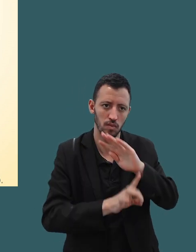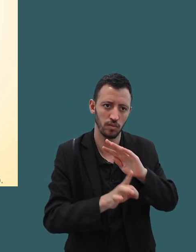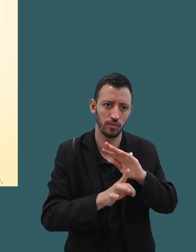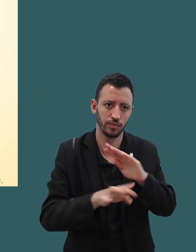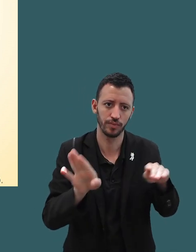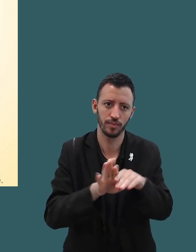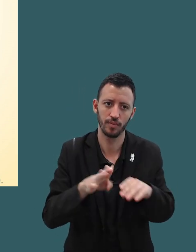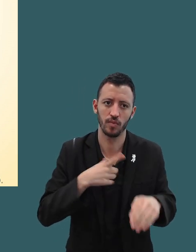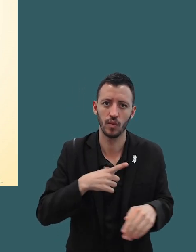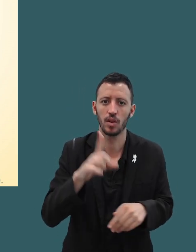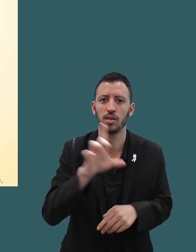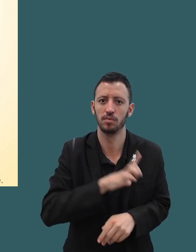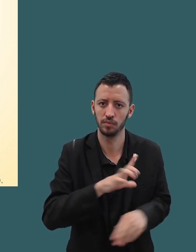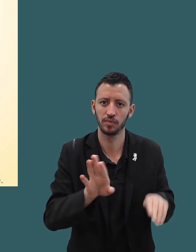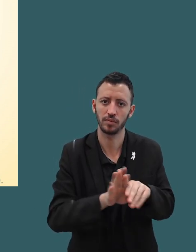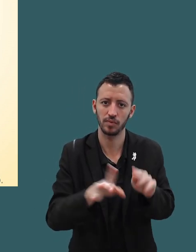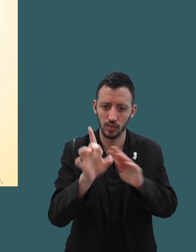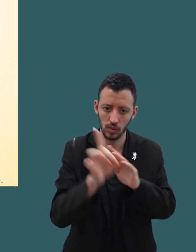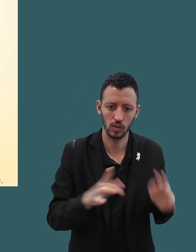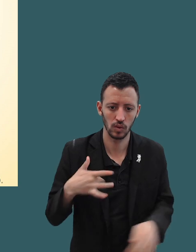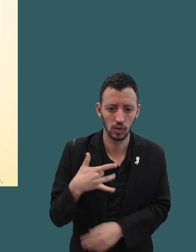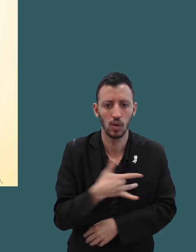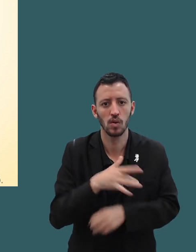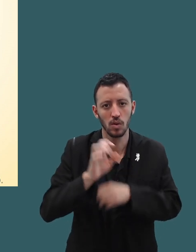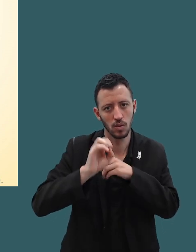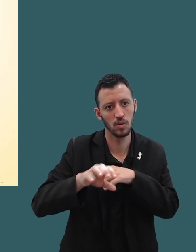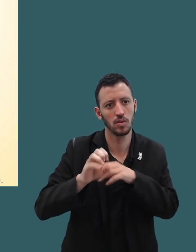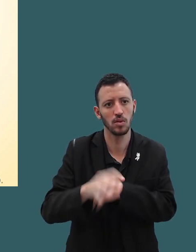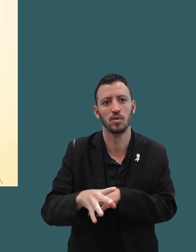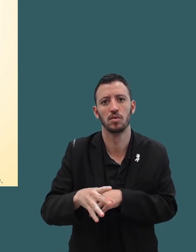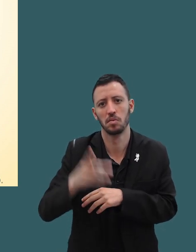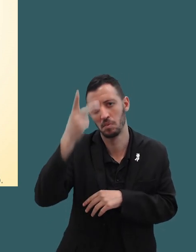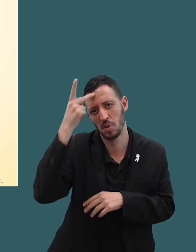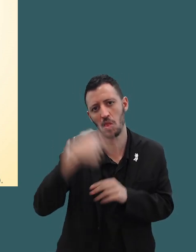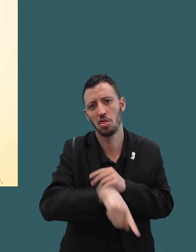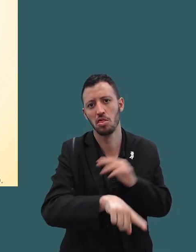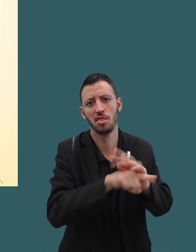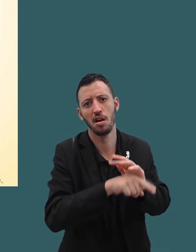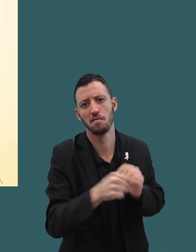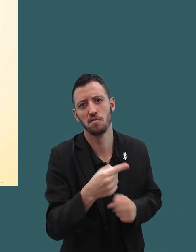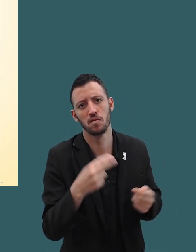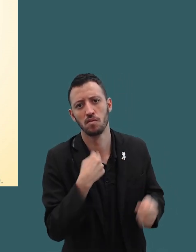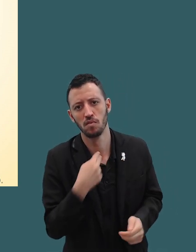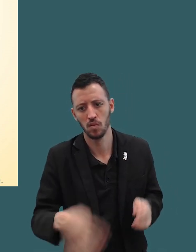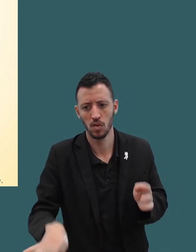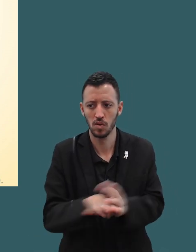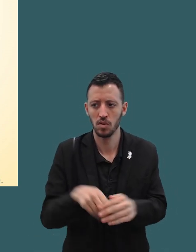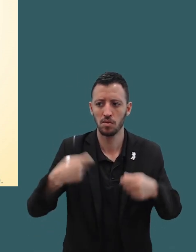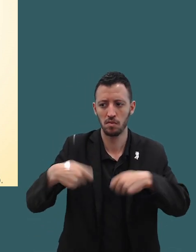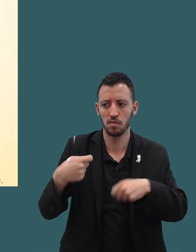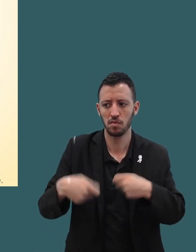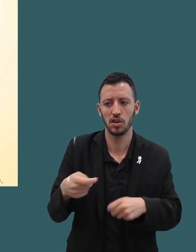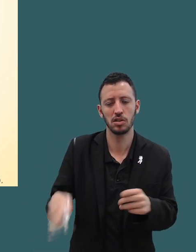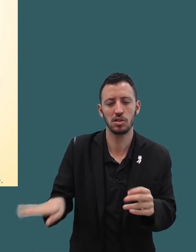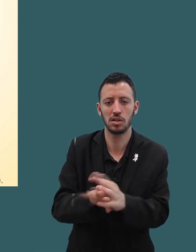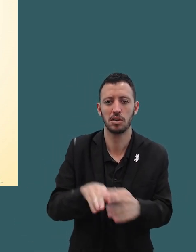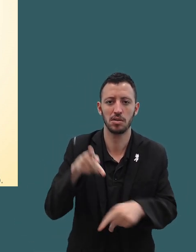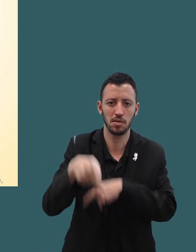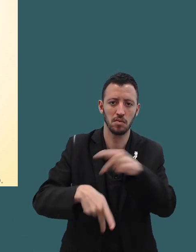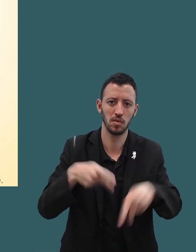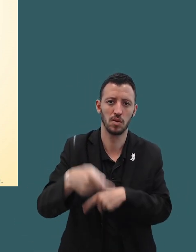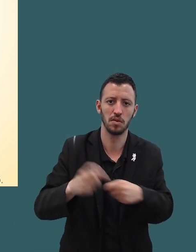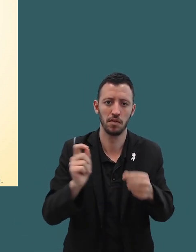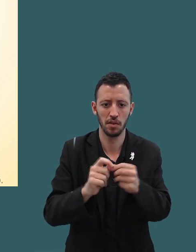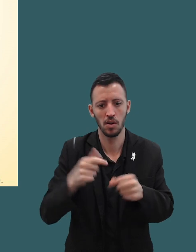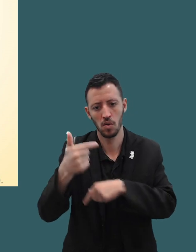e que tem ainda o seu direito à saúde e à educação negados, e que a gente precisa chegar a essa população e a gente precisa